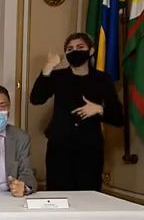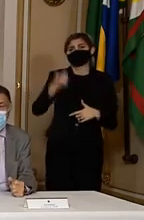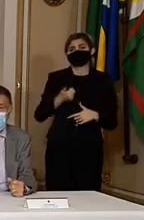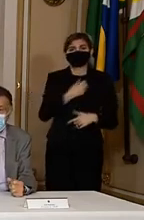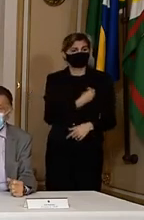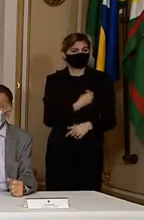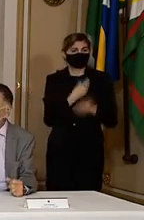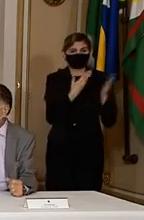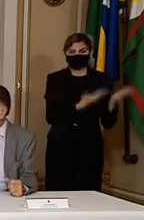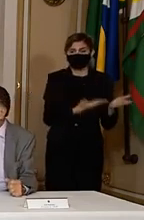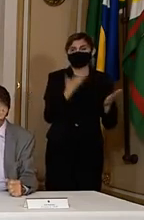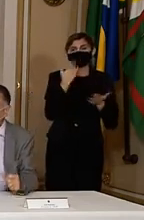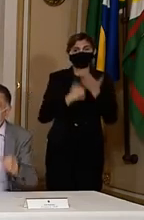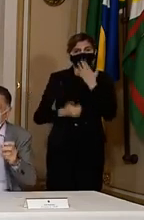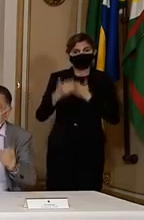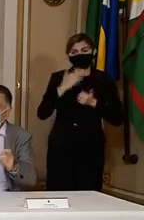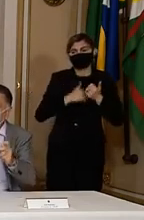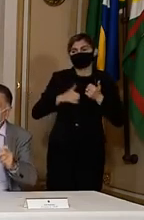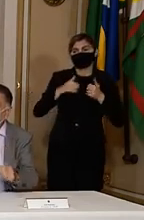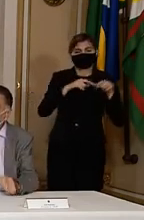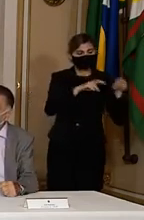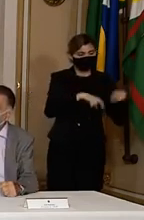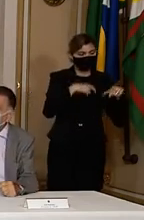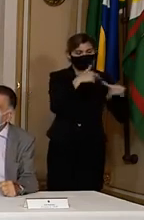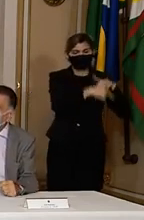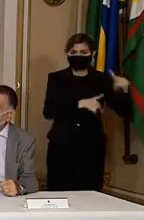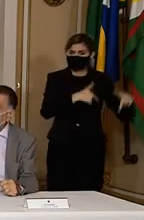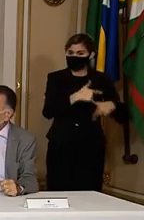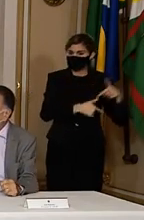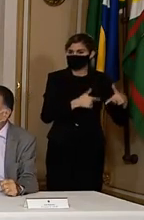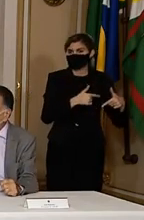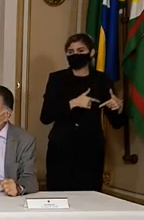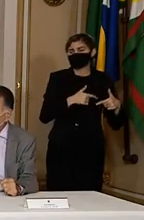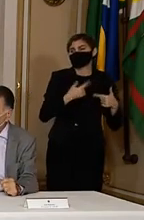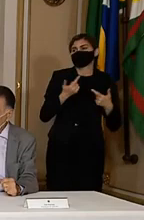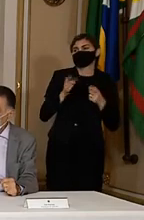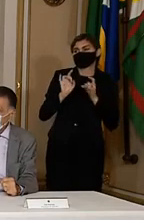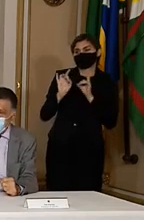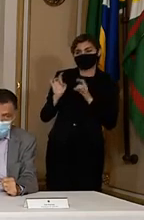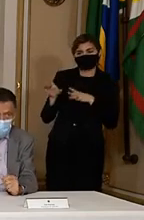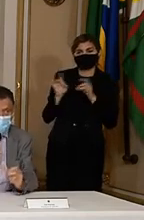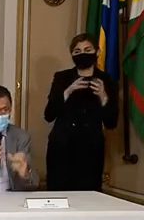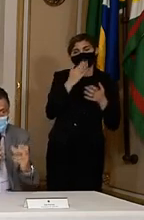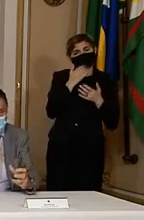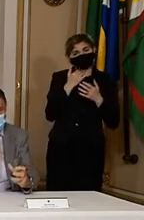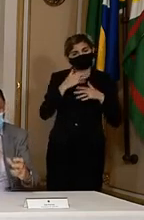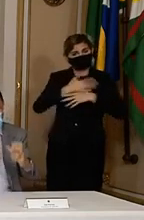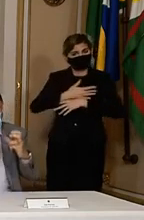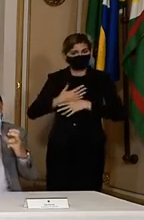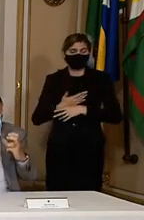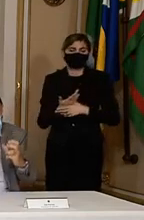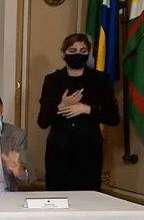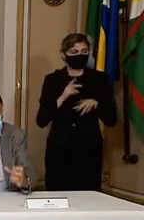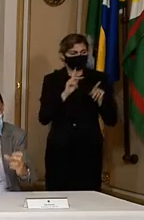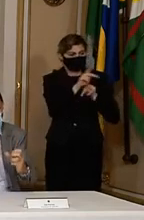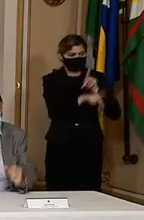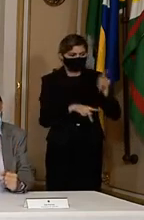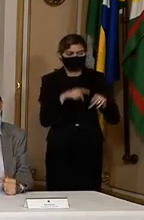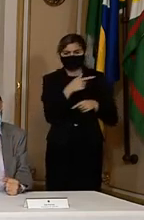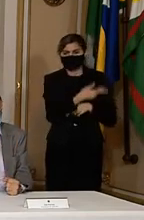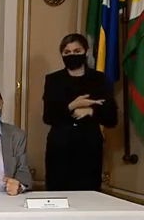fornecer sobretudo alimentos para a cidade que o papel estratégico da Agricultura Familiar e o povo